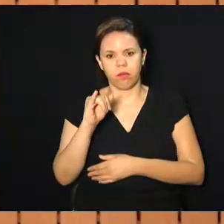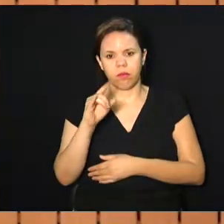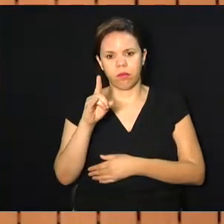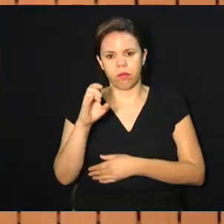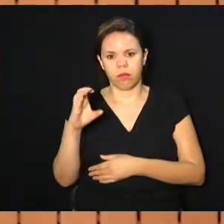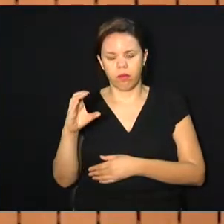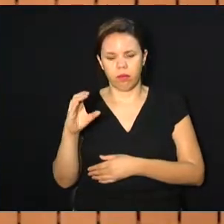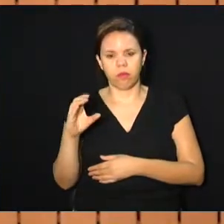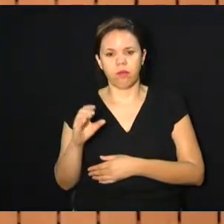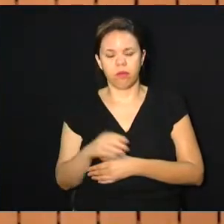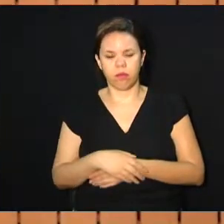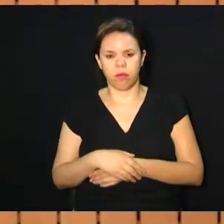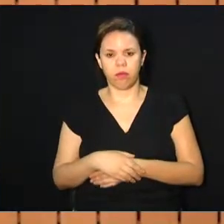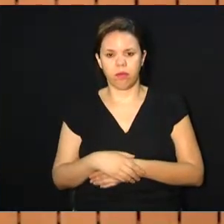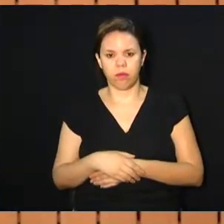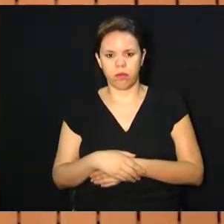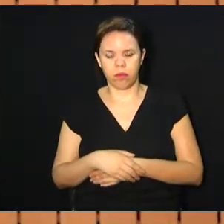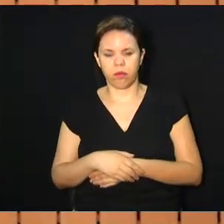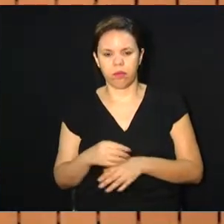trouxe,